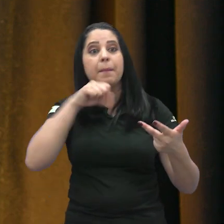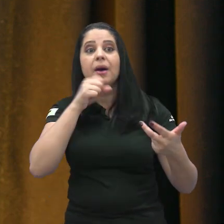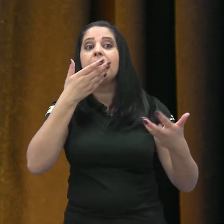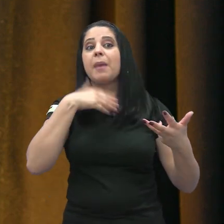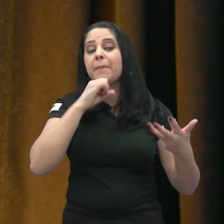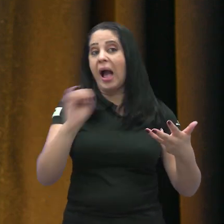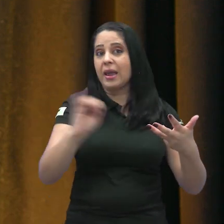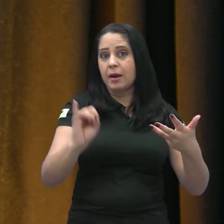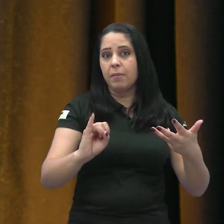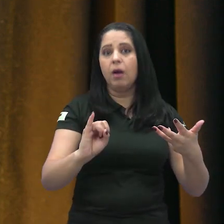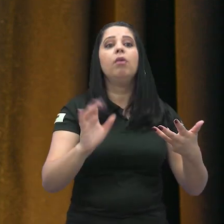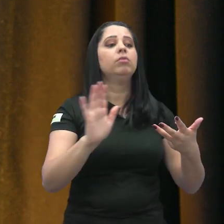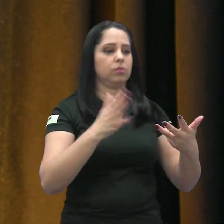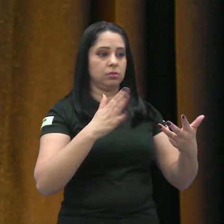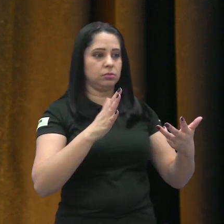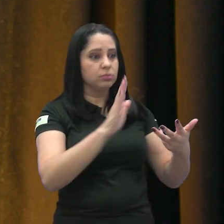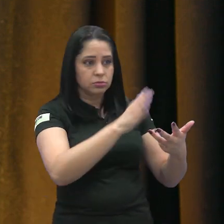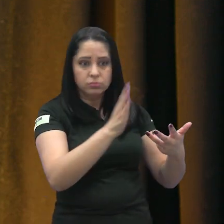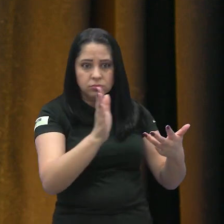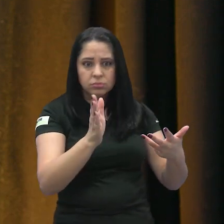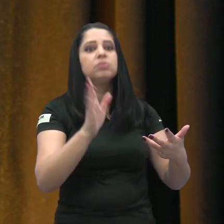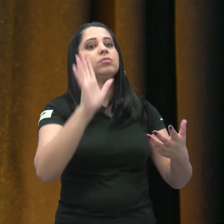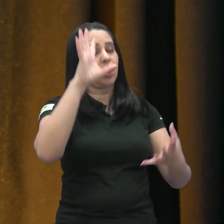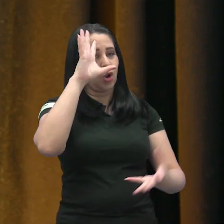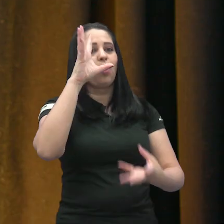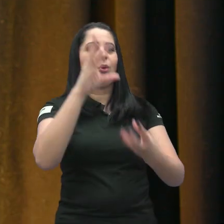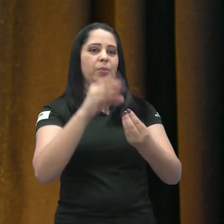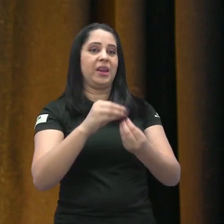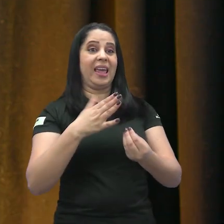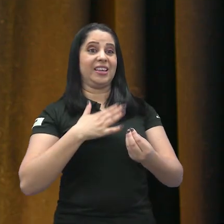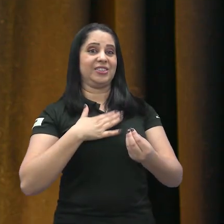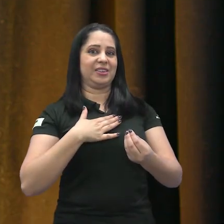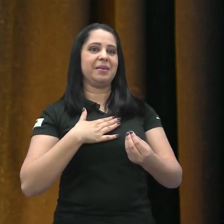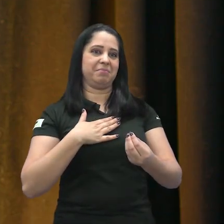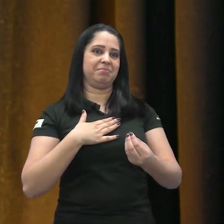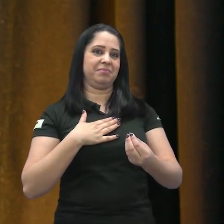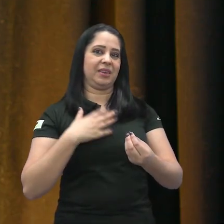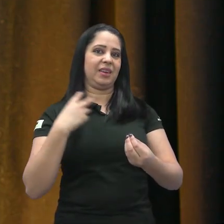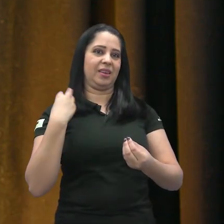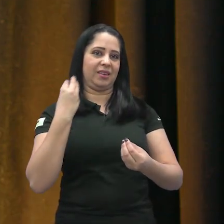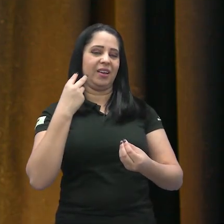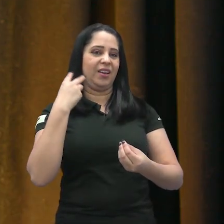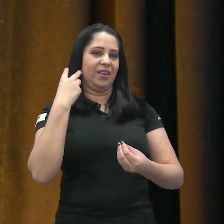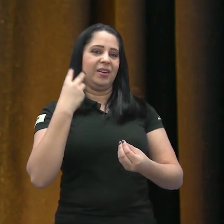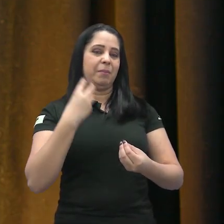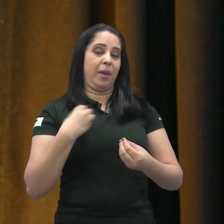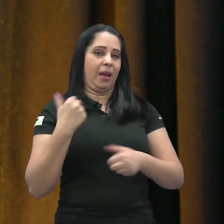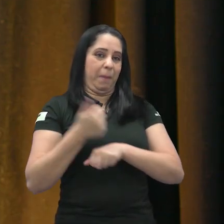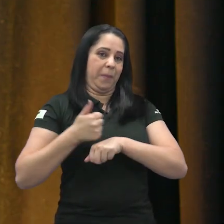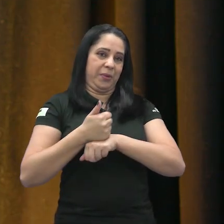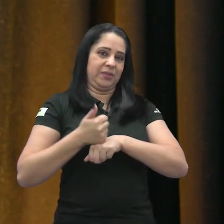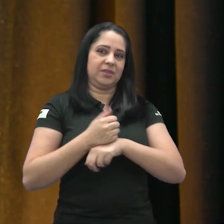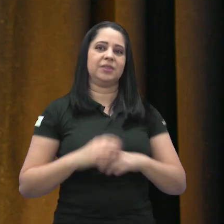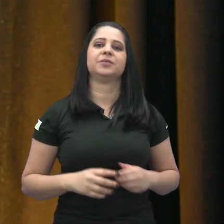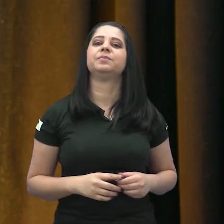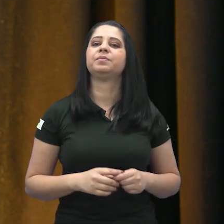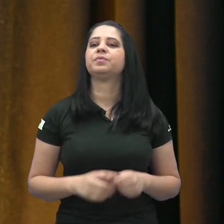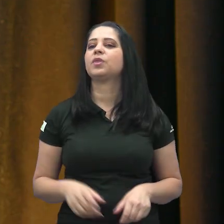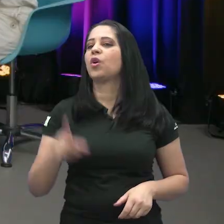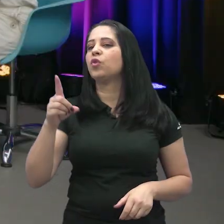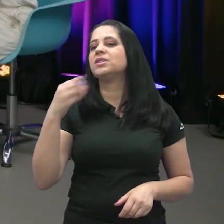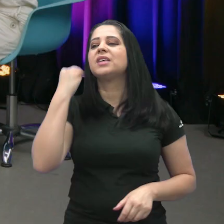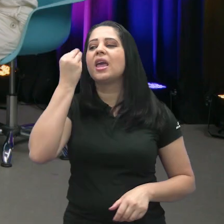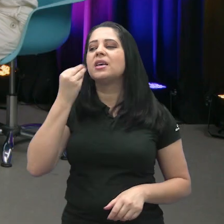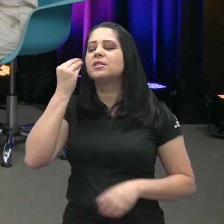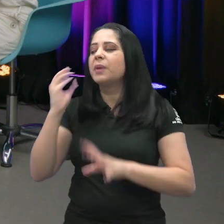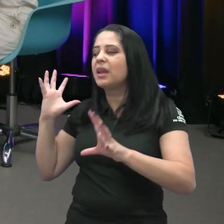minha mãe, meus pais, irmãos, hoje eles entendem bem um pouco da minha falta, que é por conta dessa vocação mesmo.